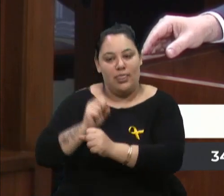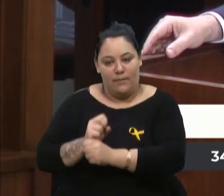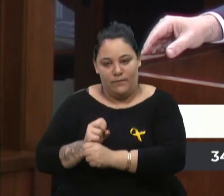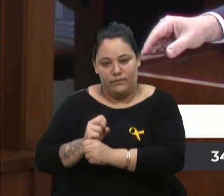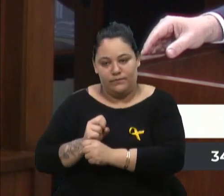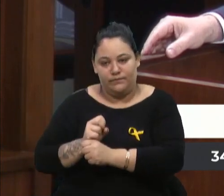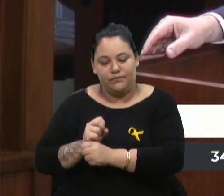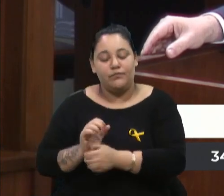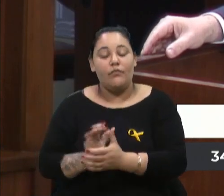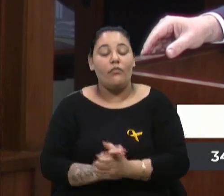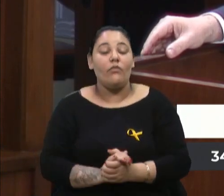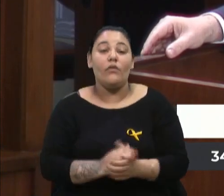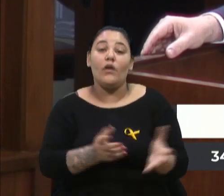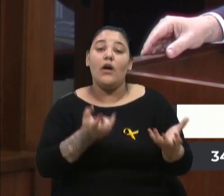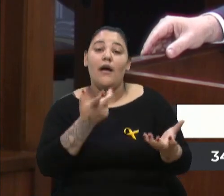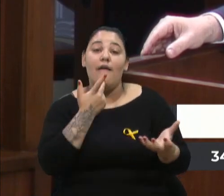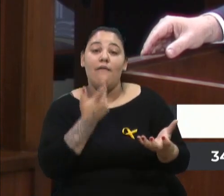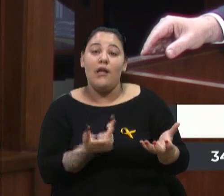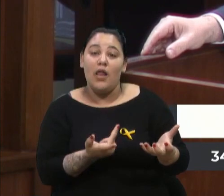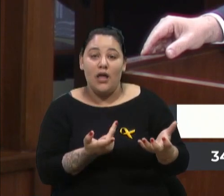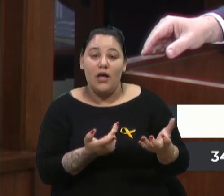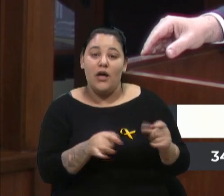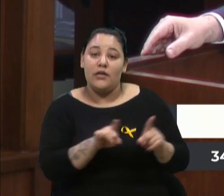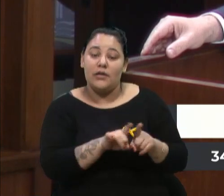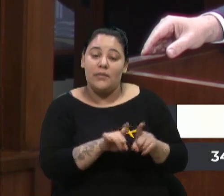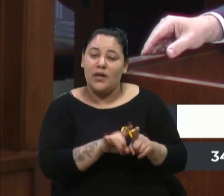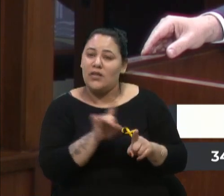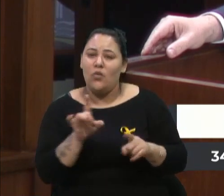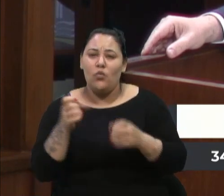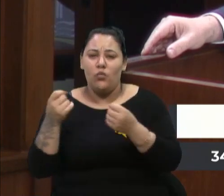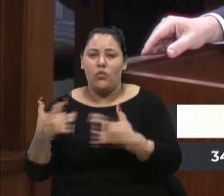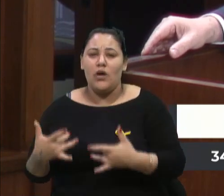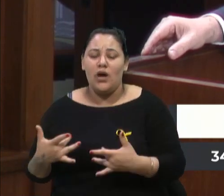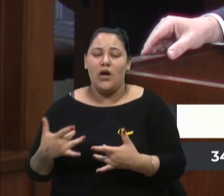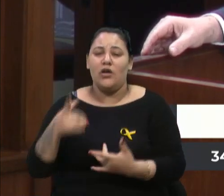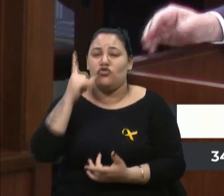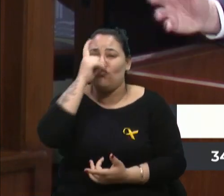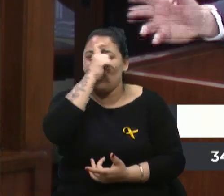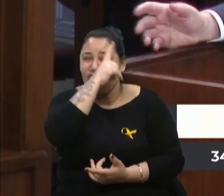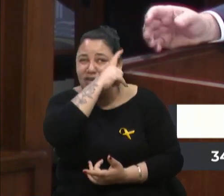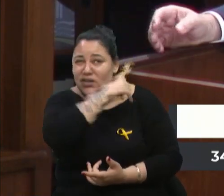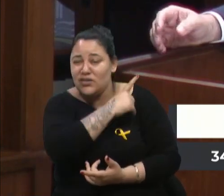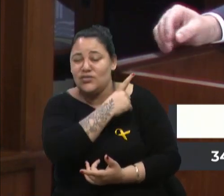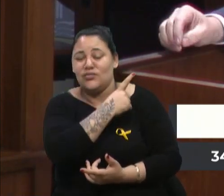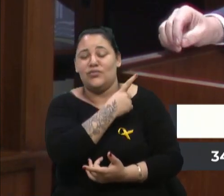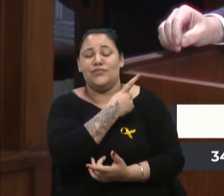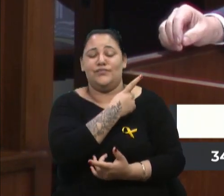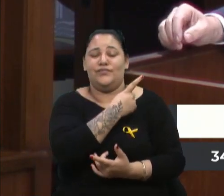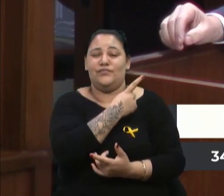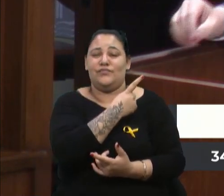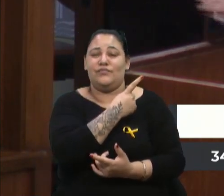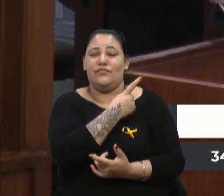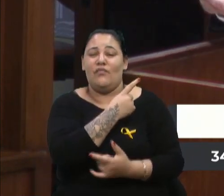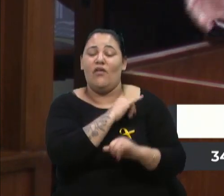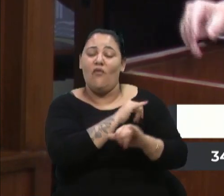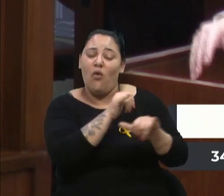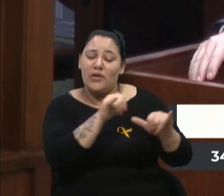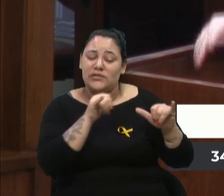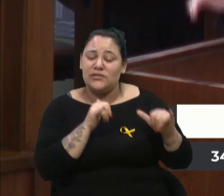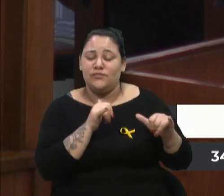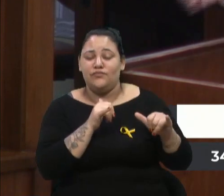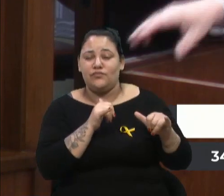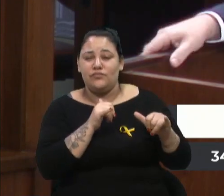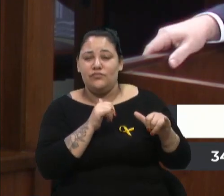são só essas questões espinhosas, essas questões polêmicas, que nós estamos trabalhando